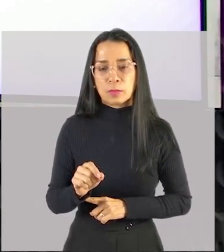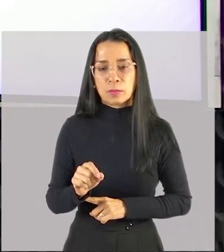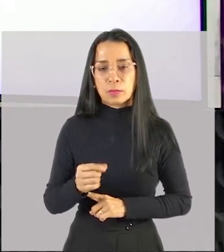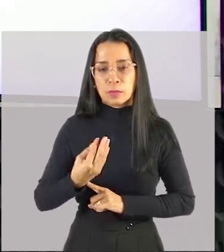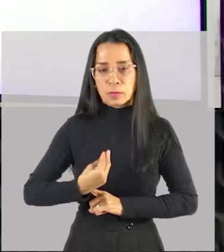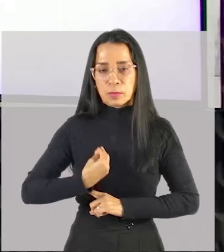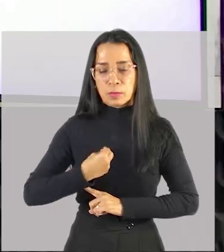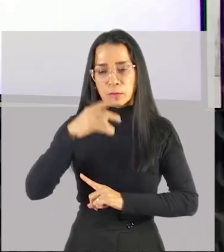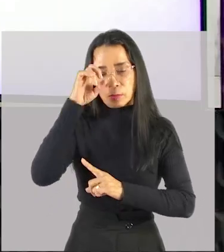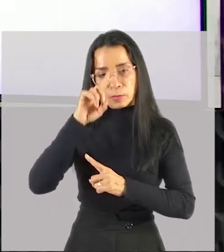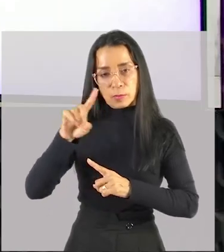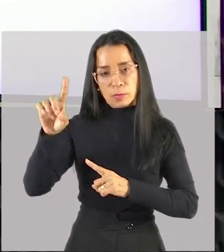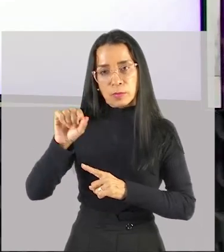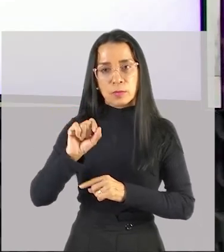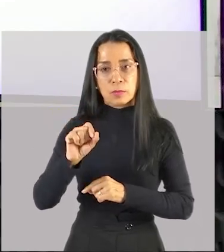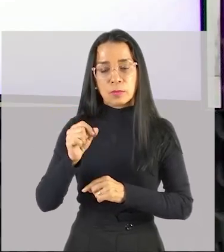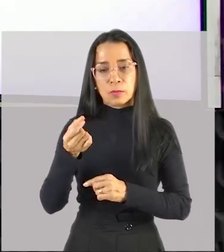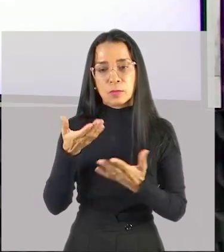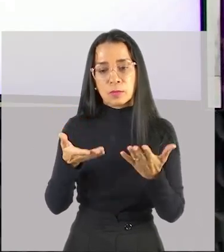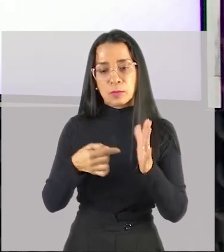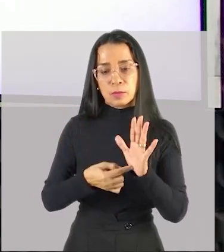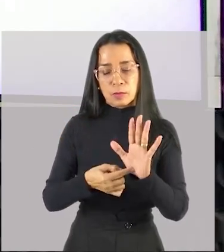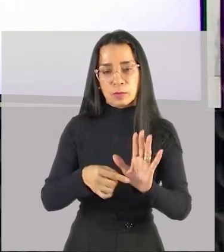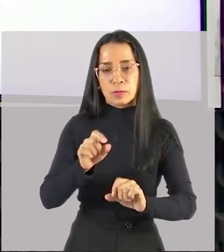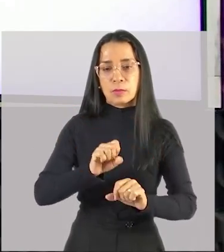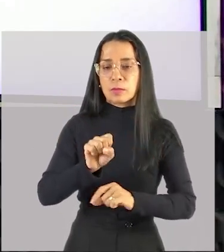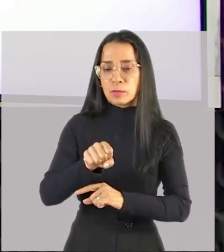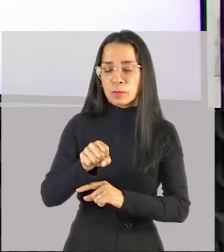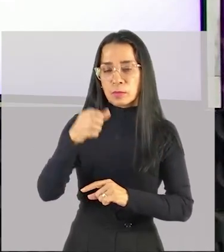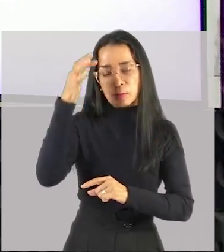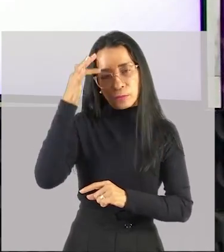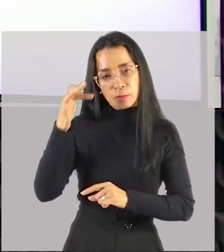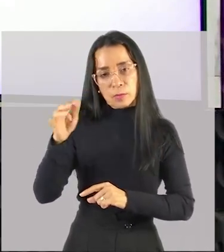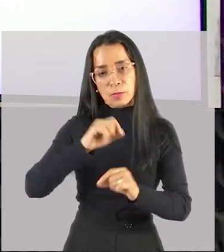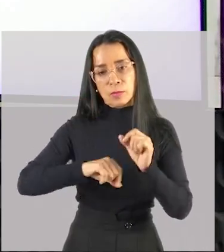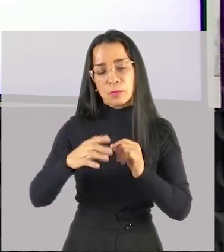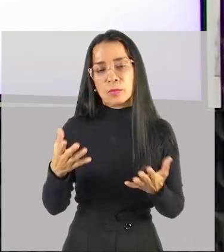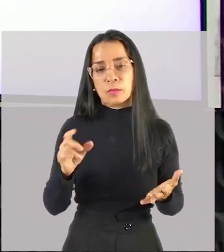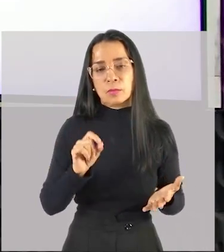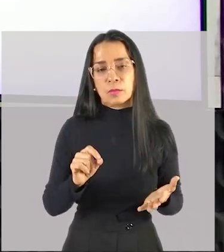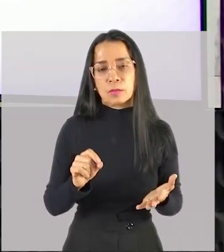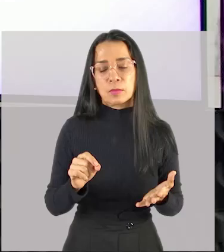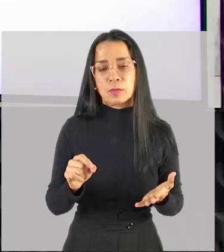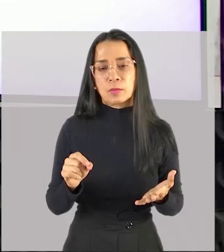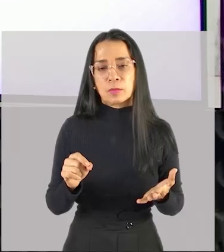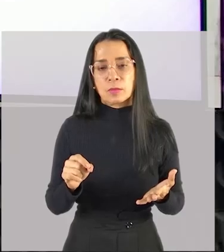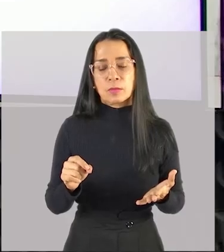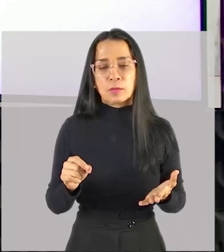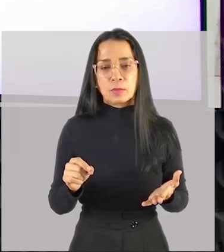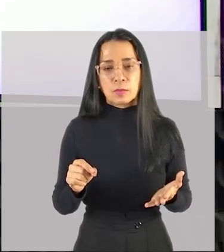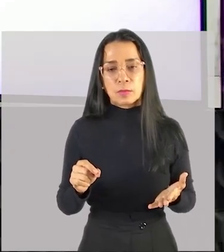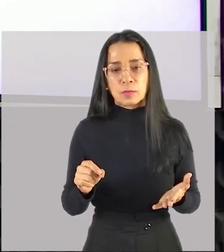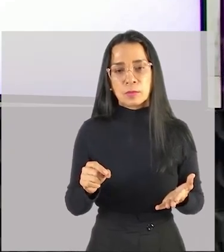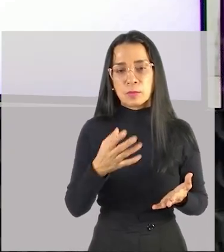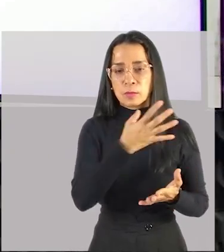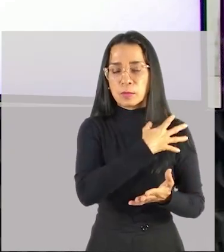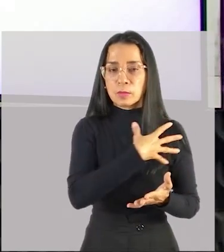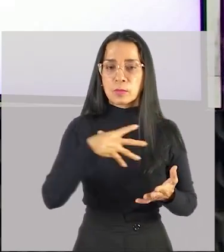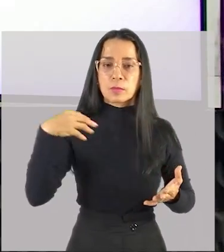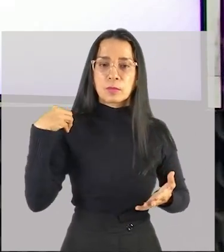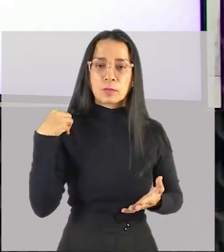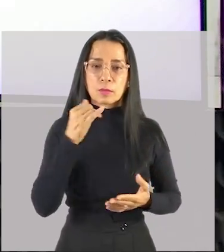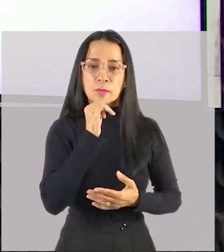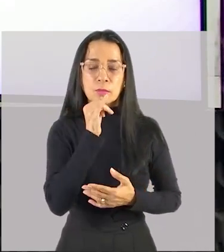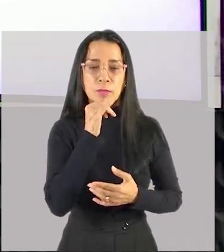a existência de Deus não através da demonstração, mas através da filosofia do Aristóteles, por